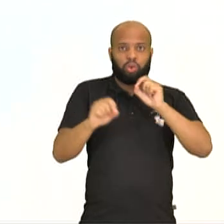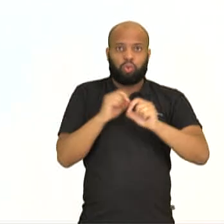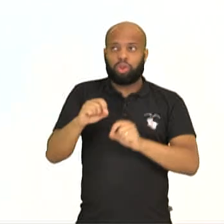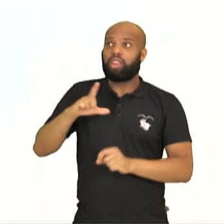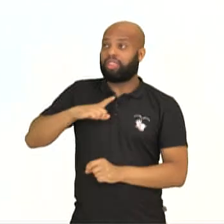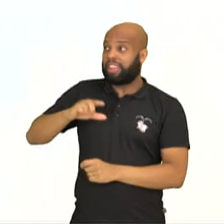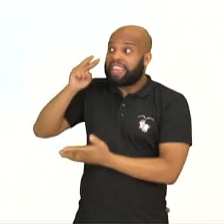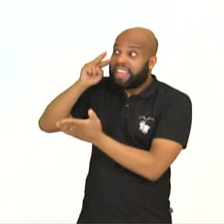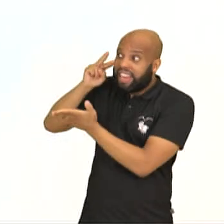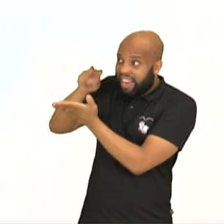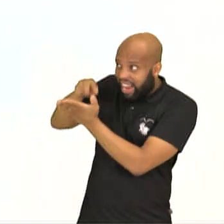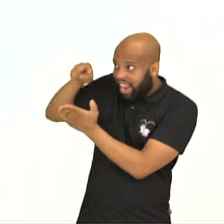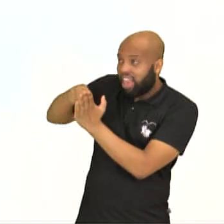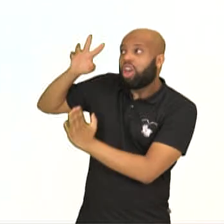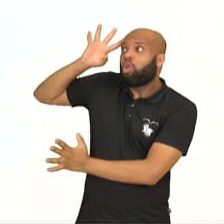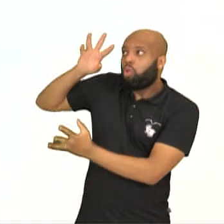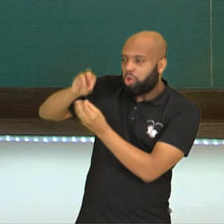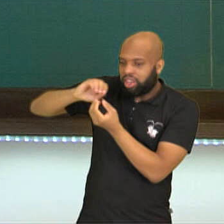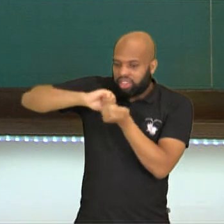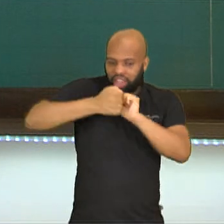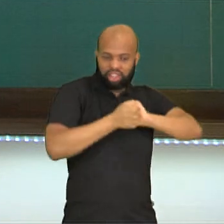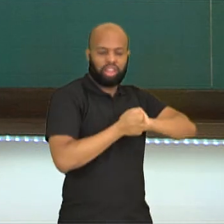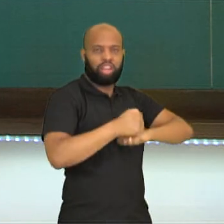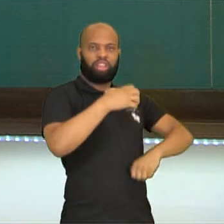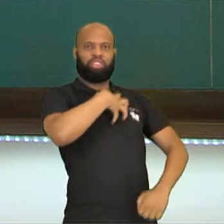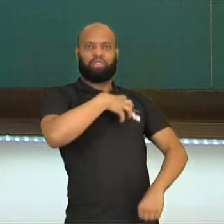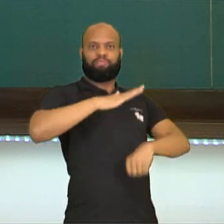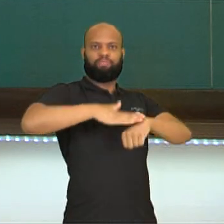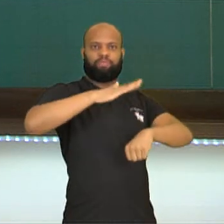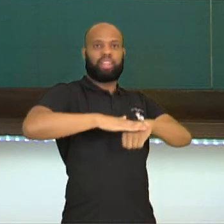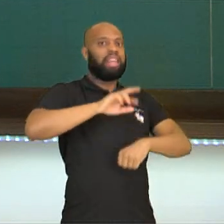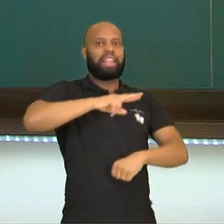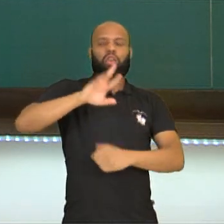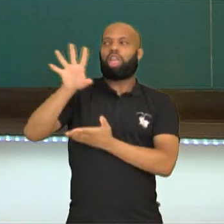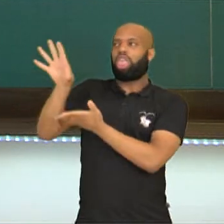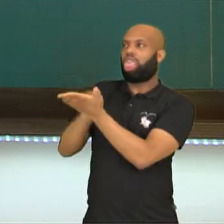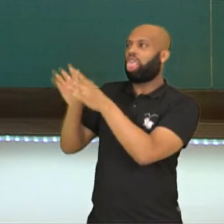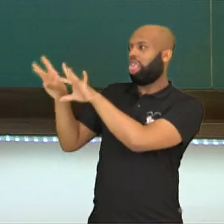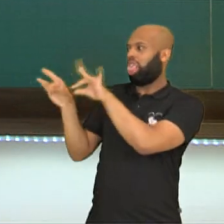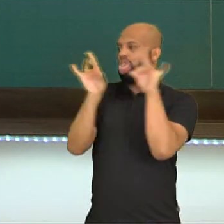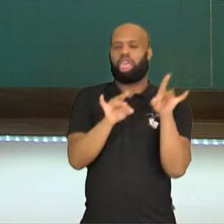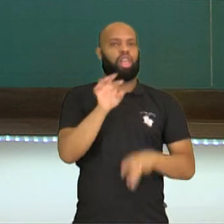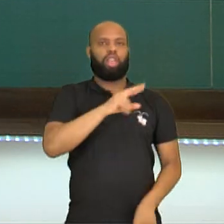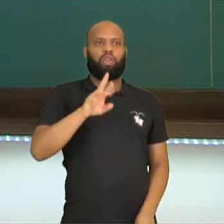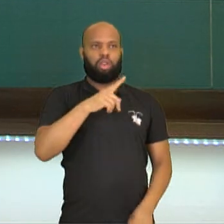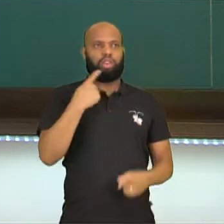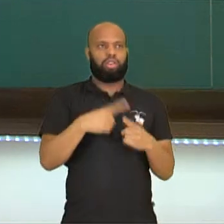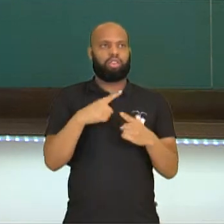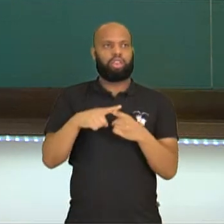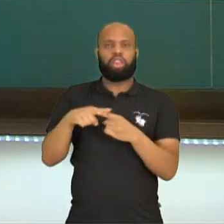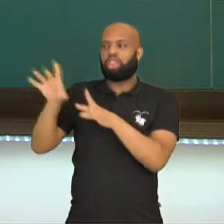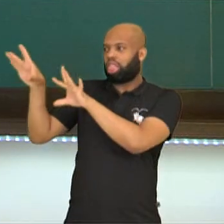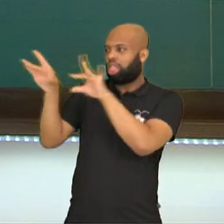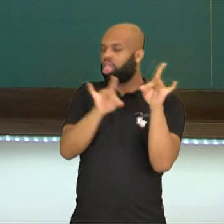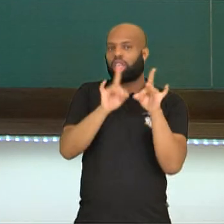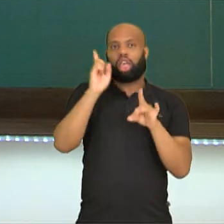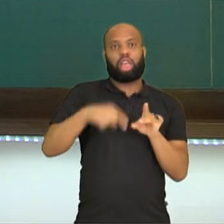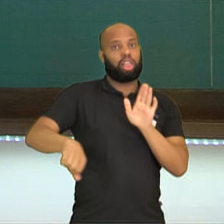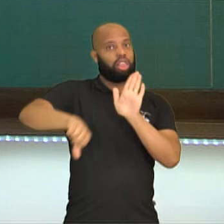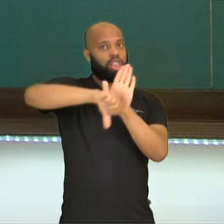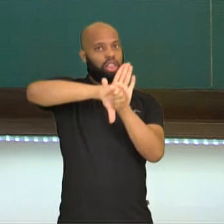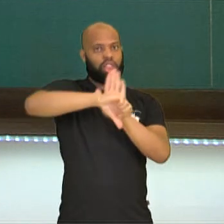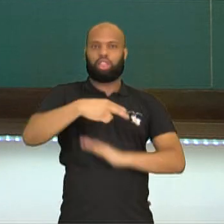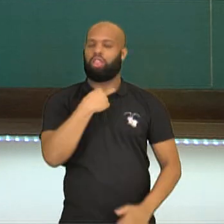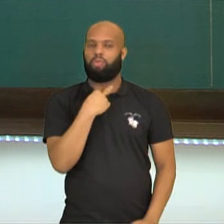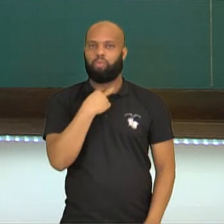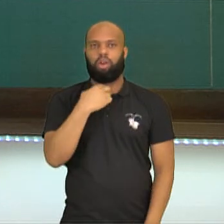de adaptação original, né? Não é uma cópia, minha gente, do texto. Cópia ou plágio é crime, tá?